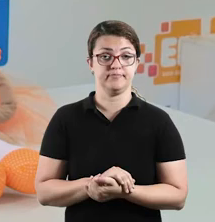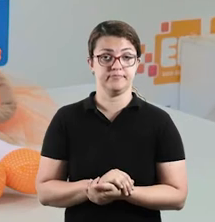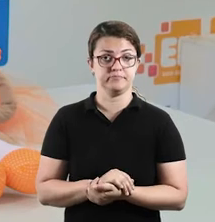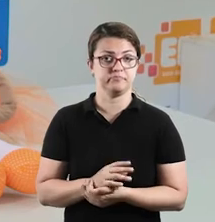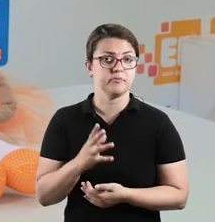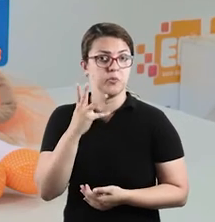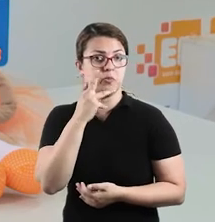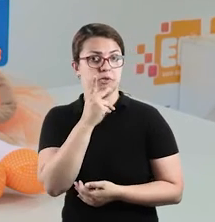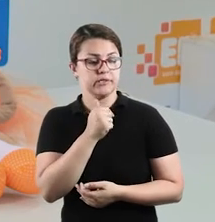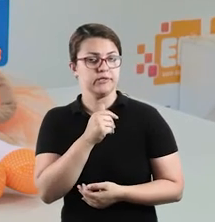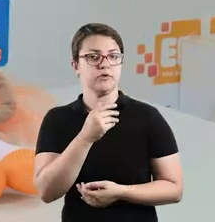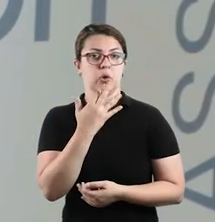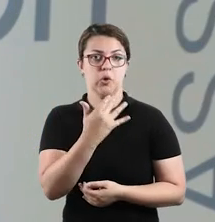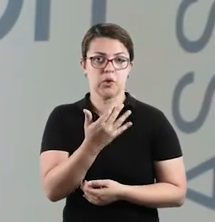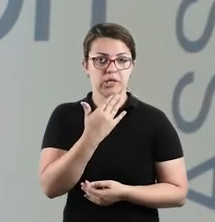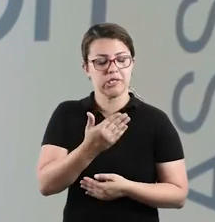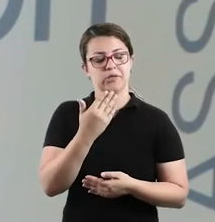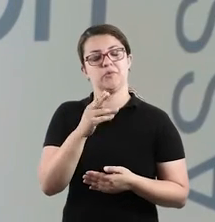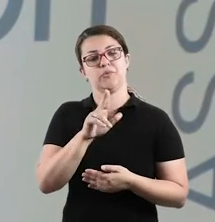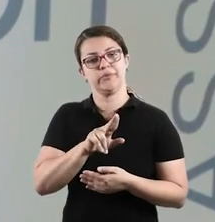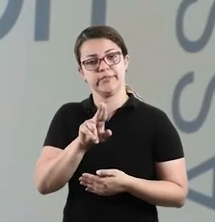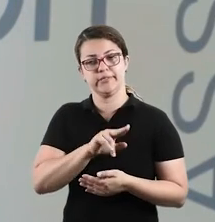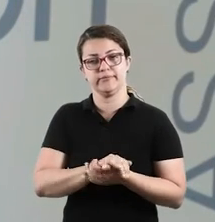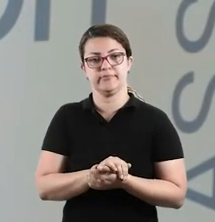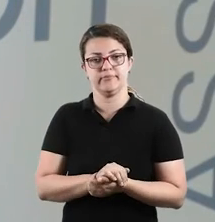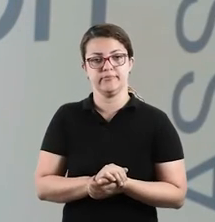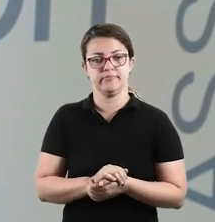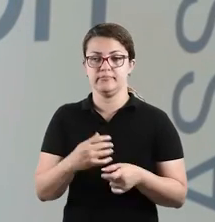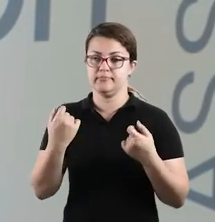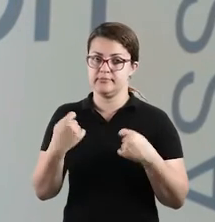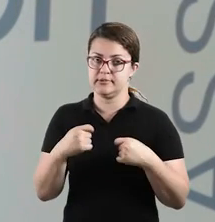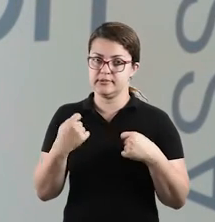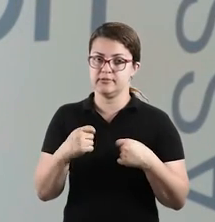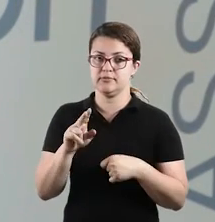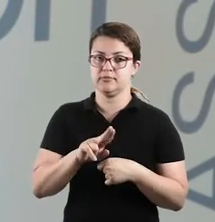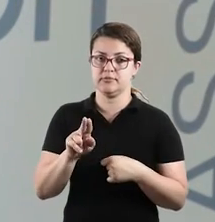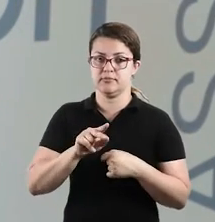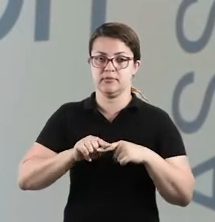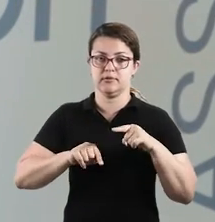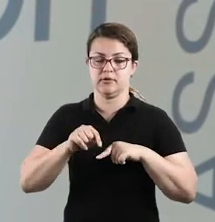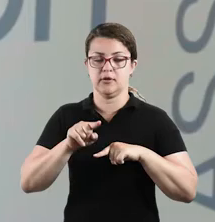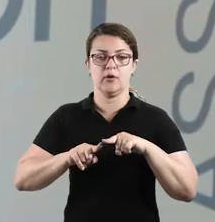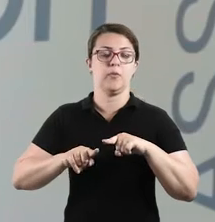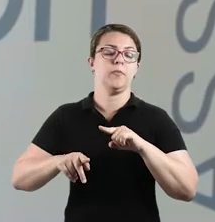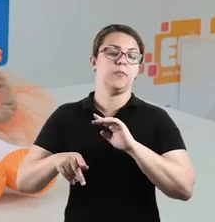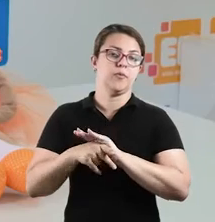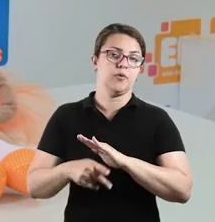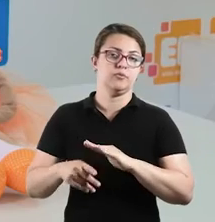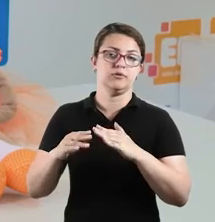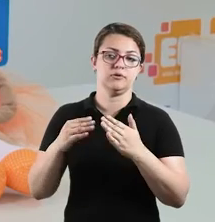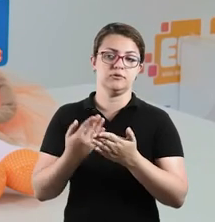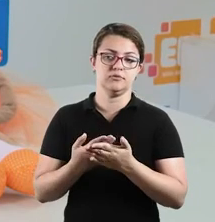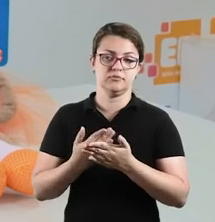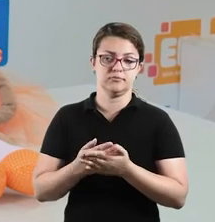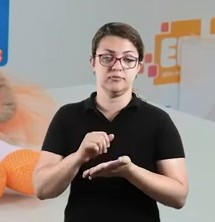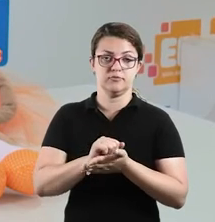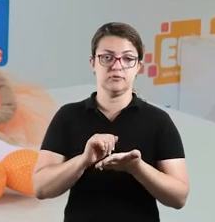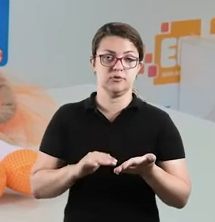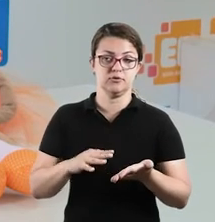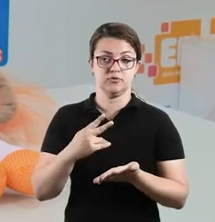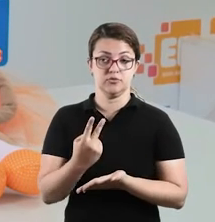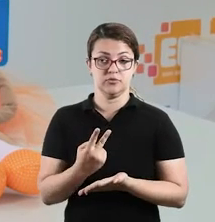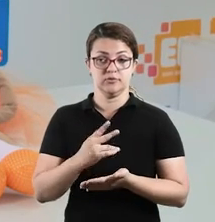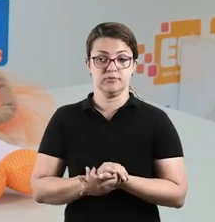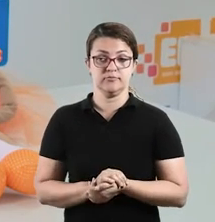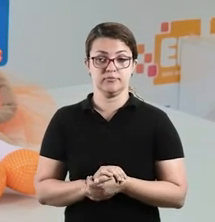fazer mais bonito e colorido? Não esqueça de você usar o material que tem da escola. Na atividade 2, você